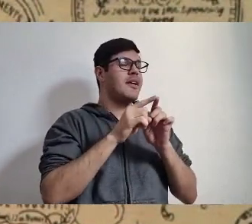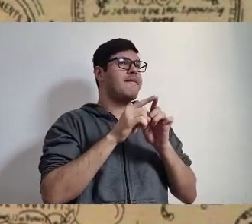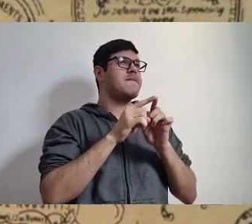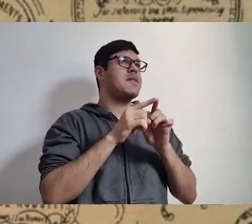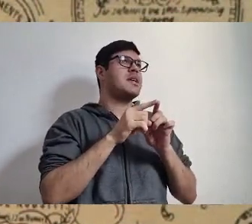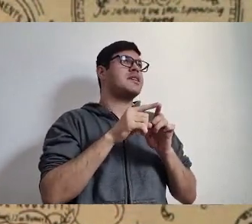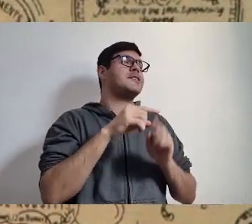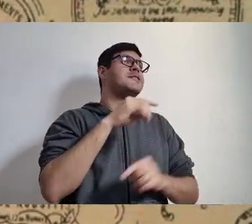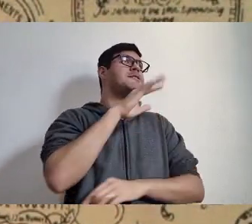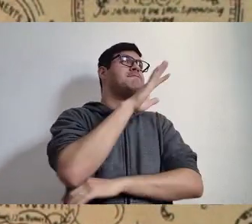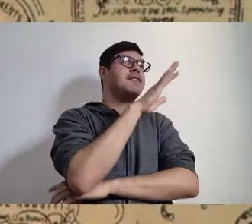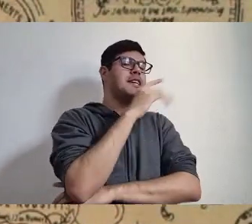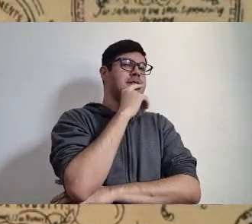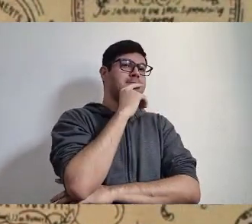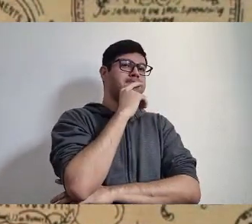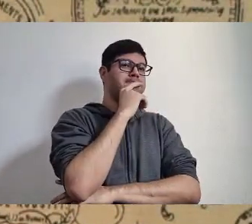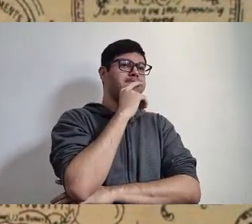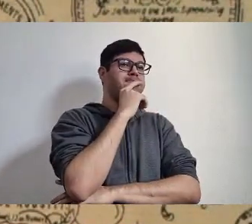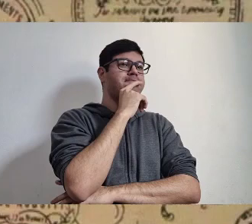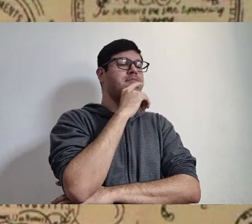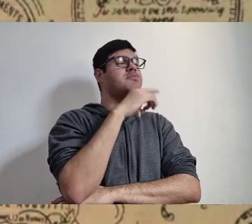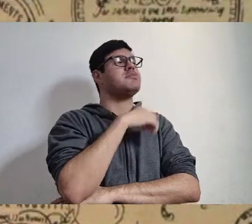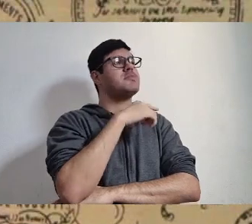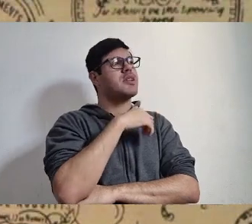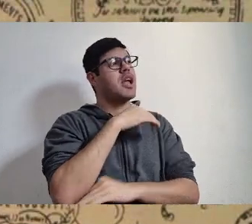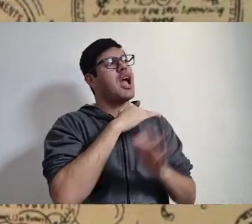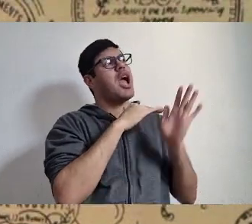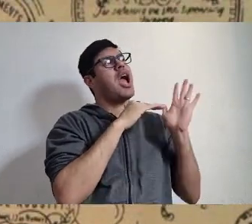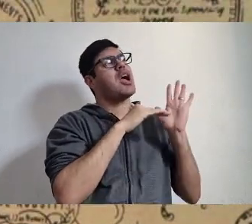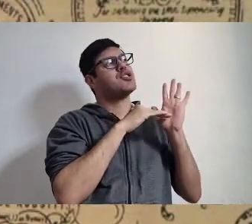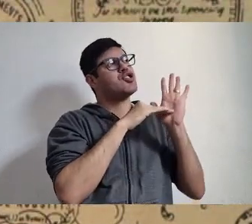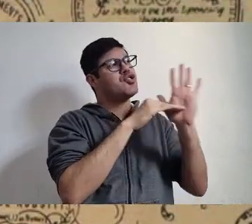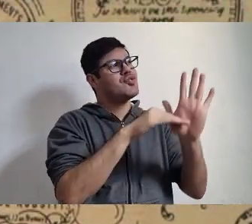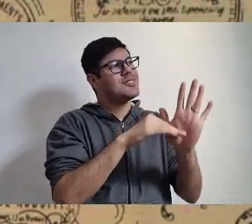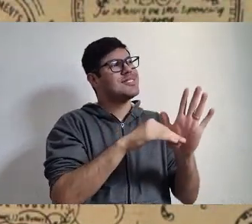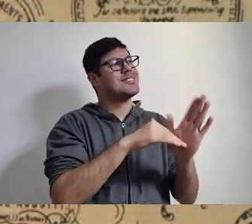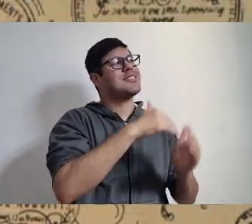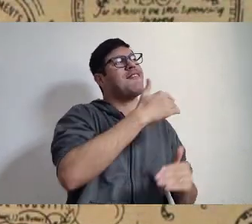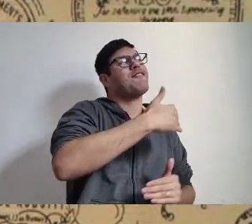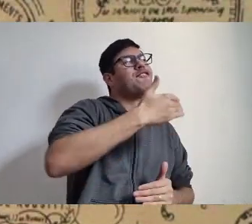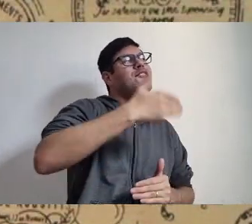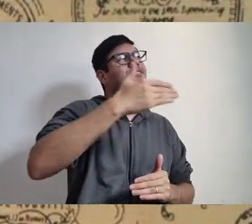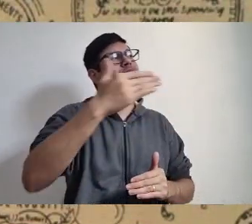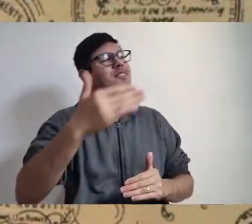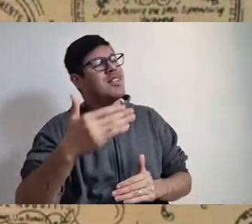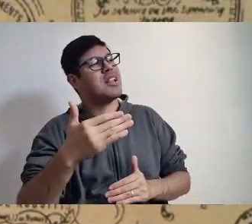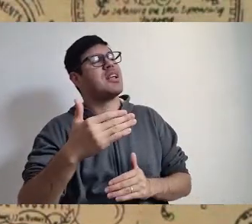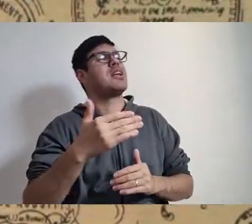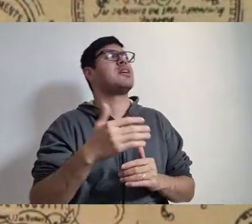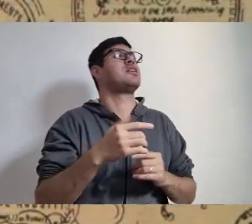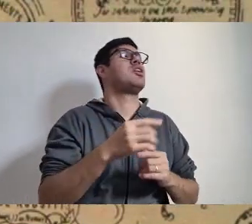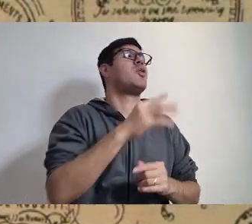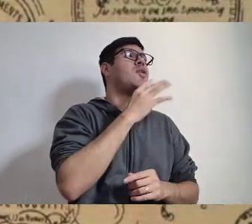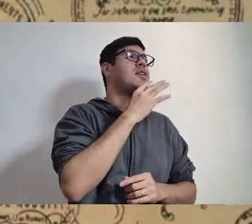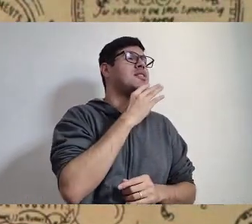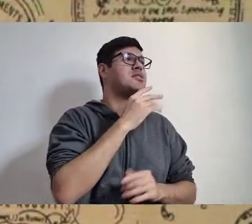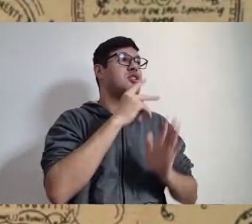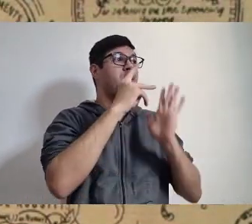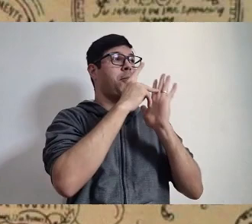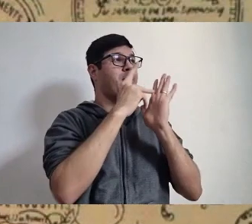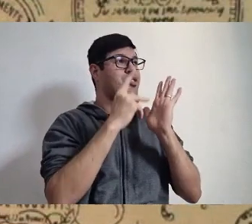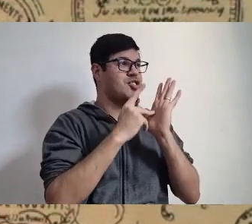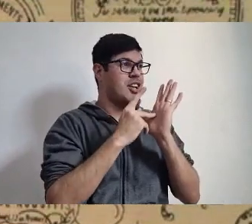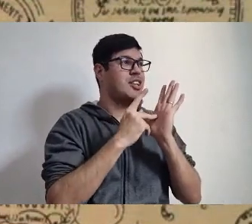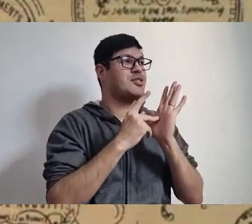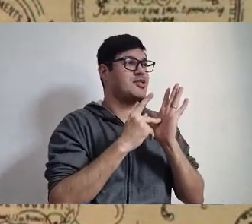talvez uma ajuda aí frequente, né, fixa para o município. Nós conhecemos um projeto